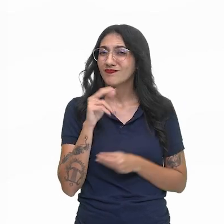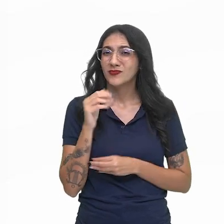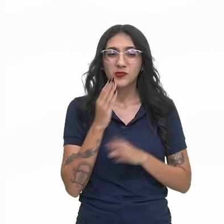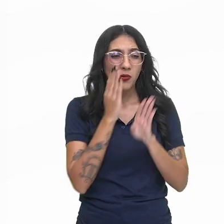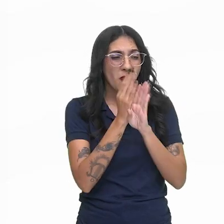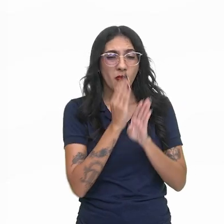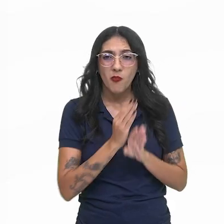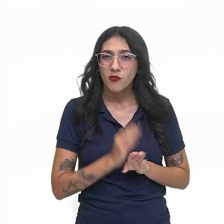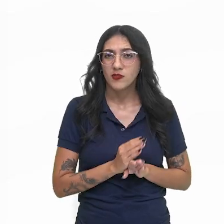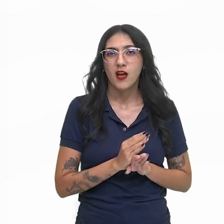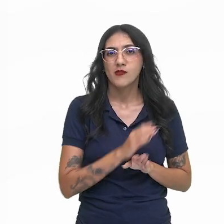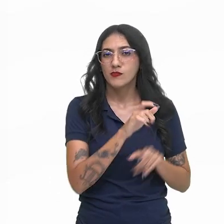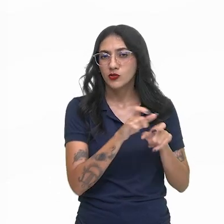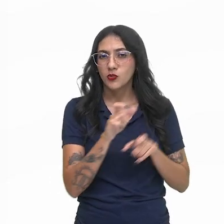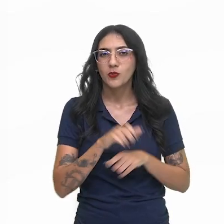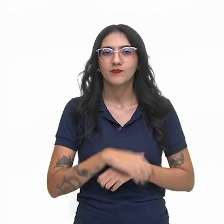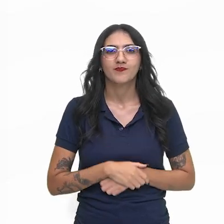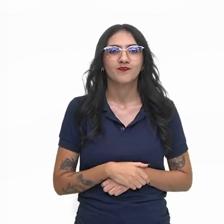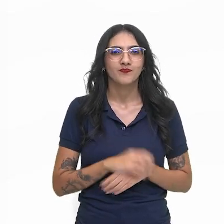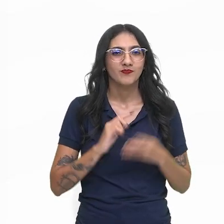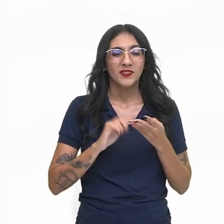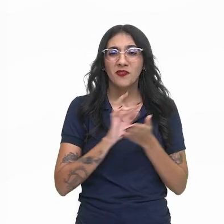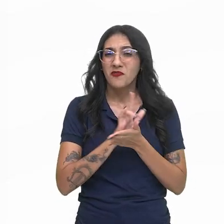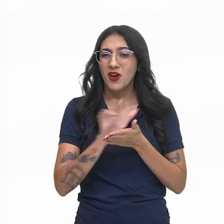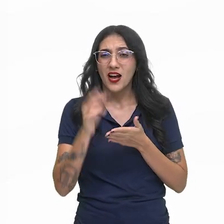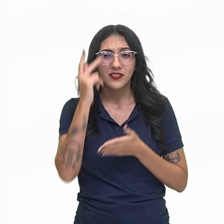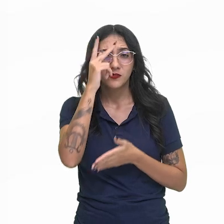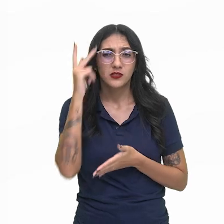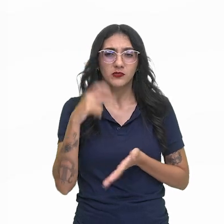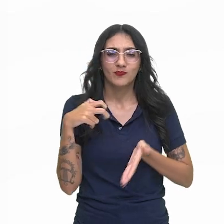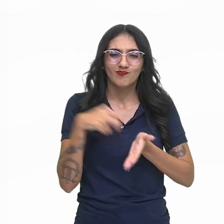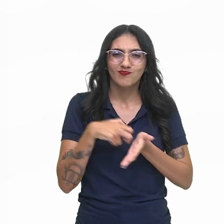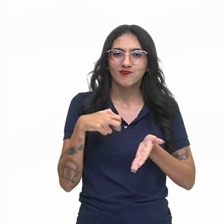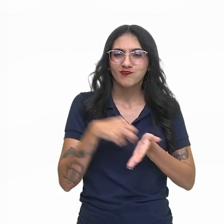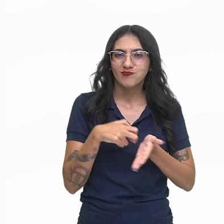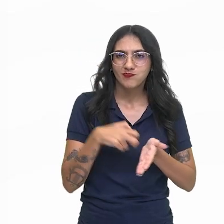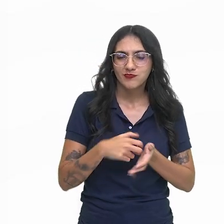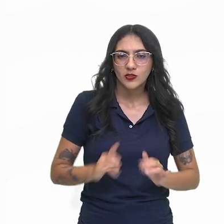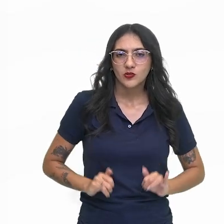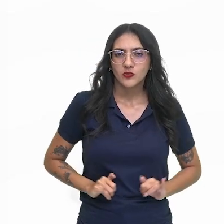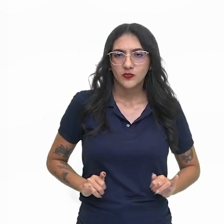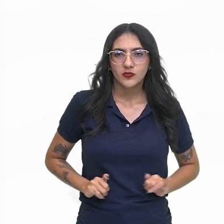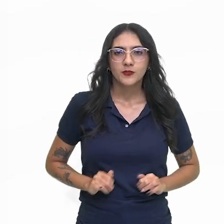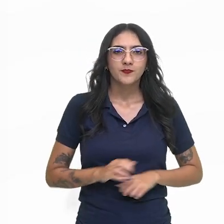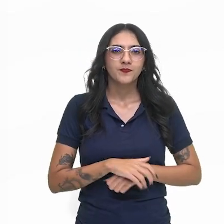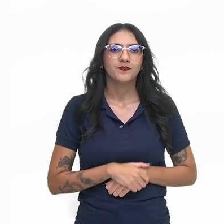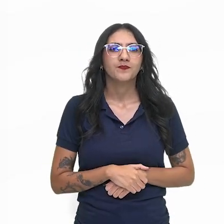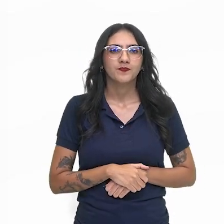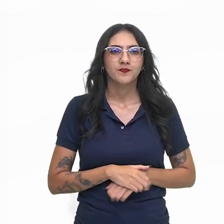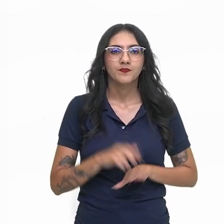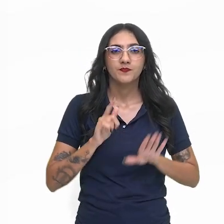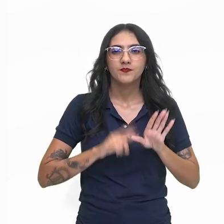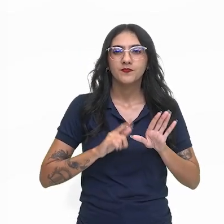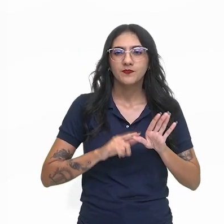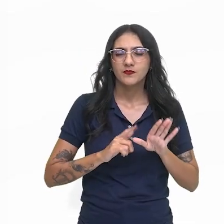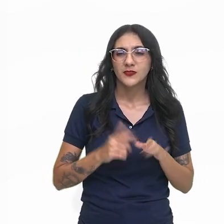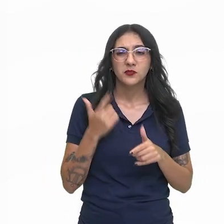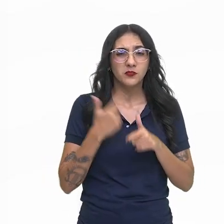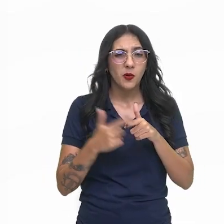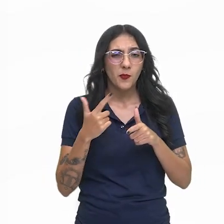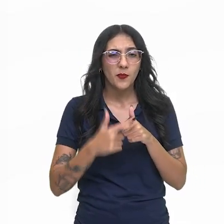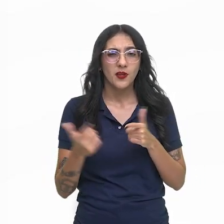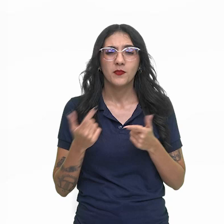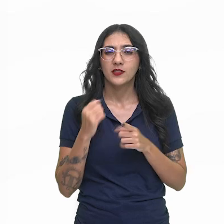achados aí os corpos. Milhares torturados nos porões da ditadura. E um abismo social